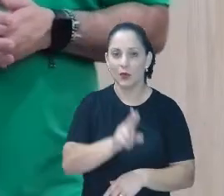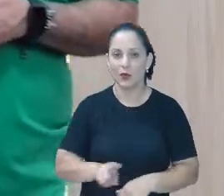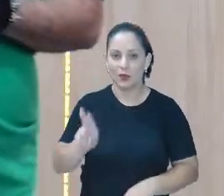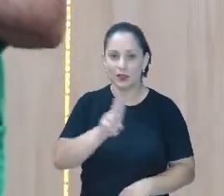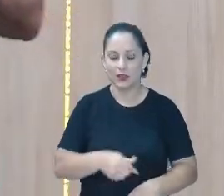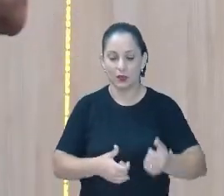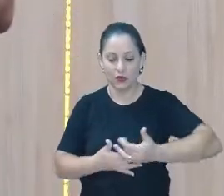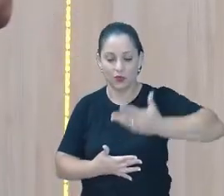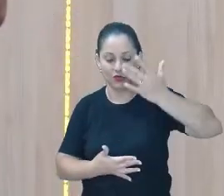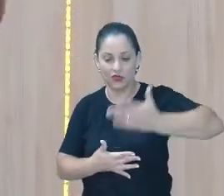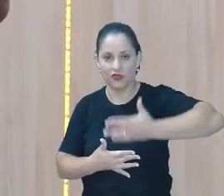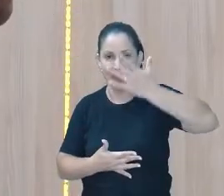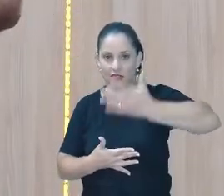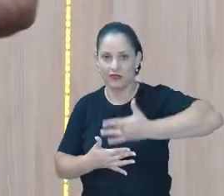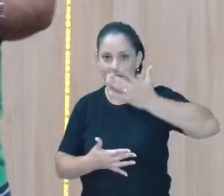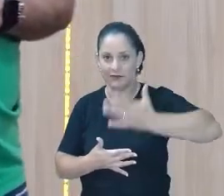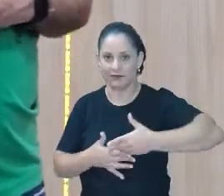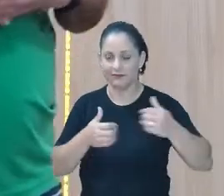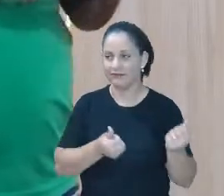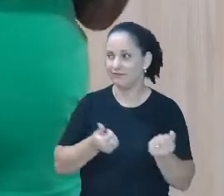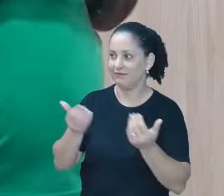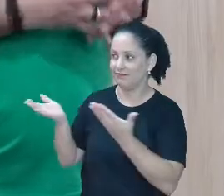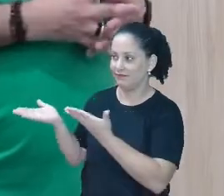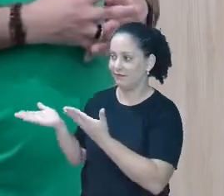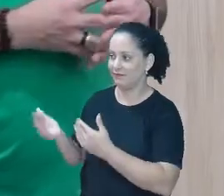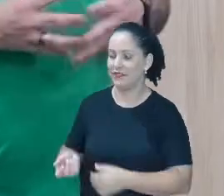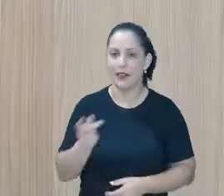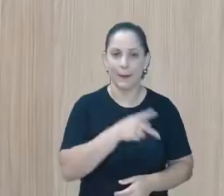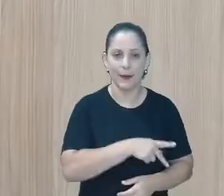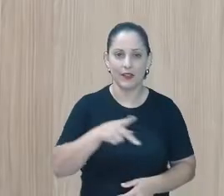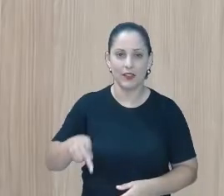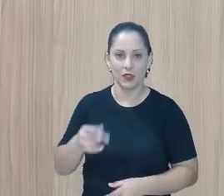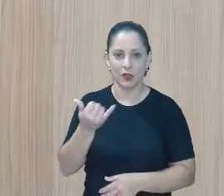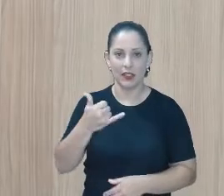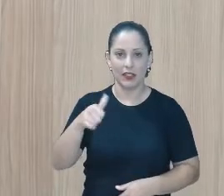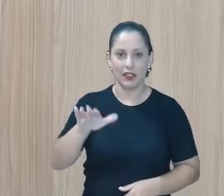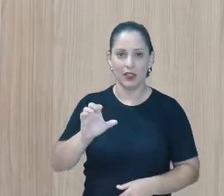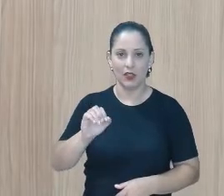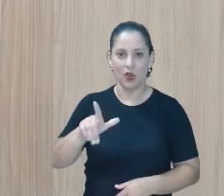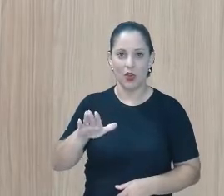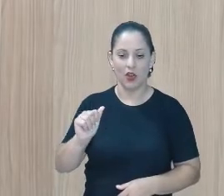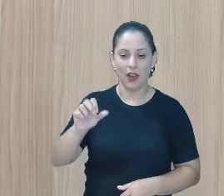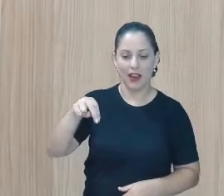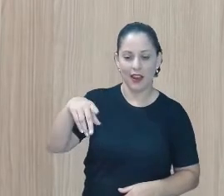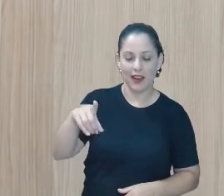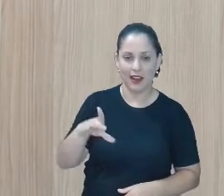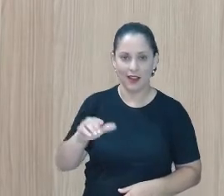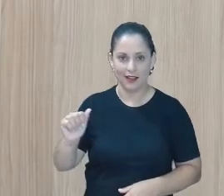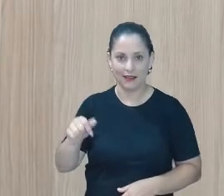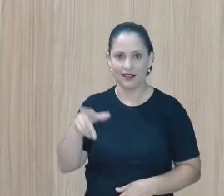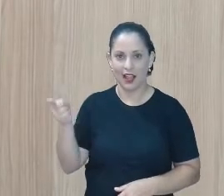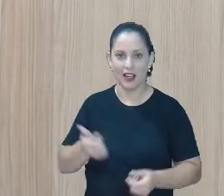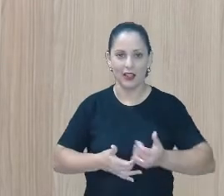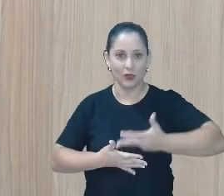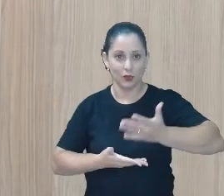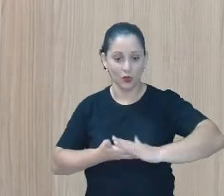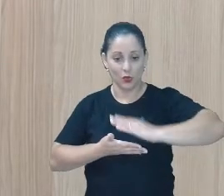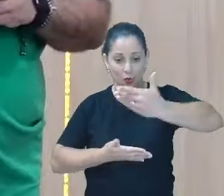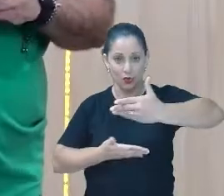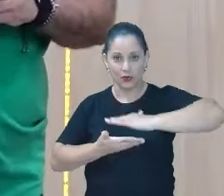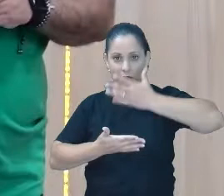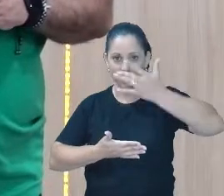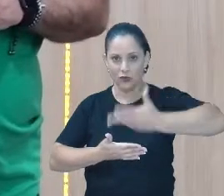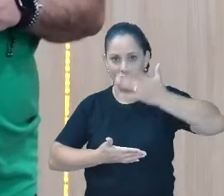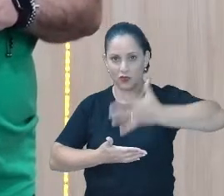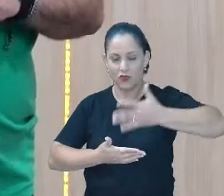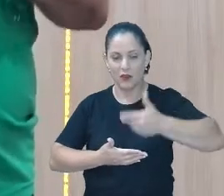Inclusive, nossa colega professora Yolanda está ali, ó, vocês viram, ela está no computador, porque ela está lá para interagir com vocês